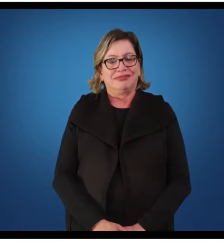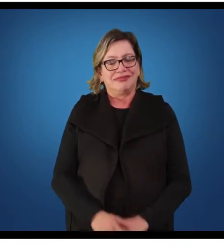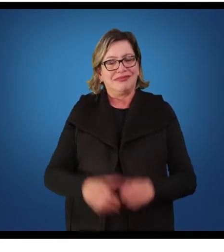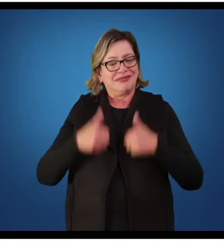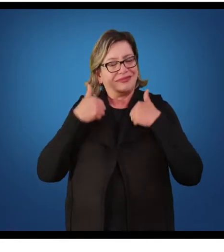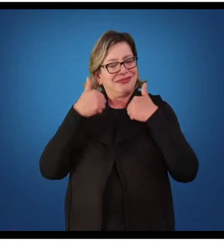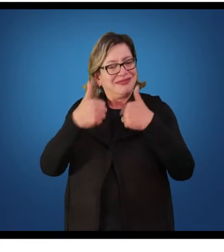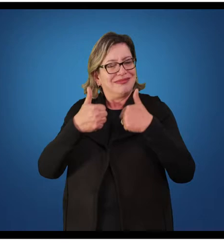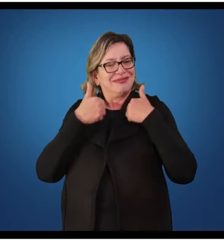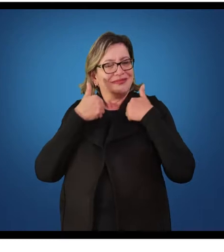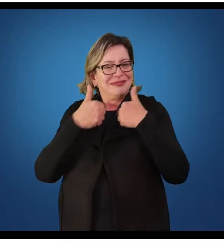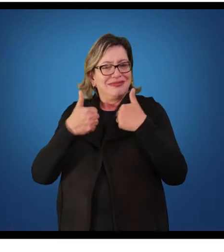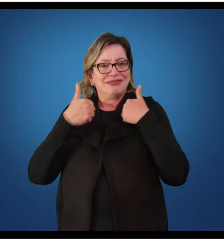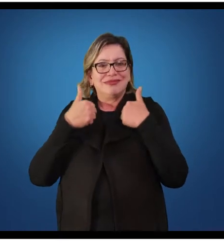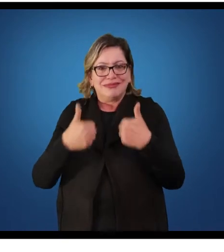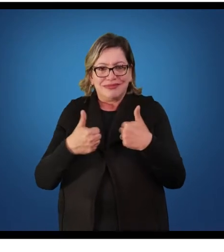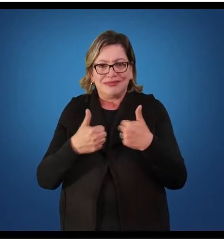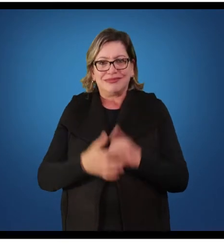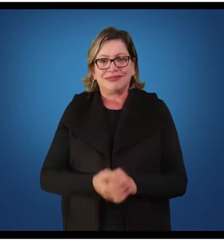Isso.